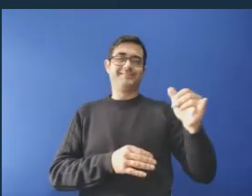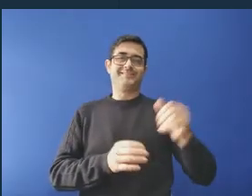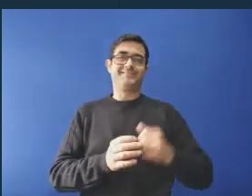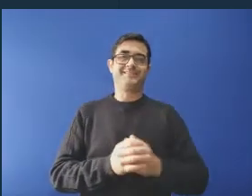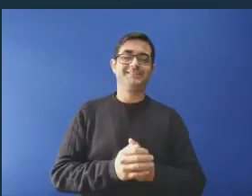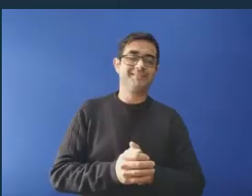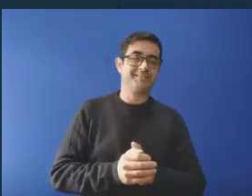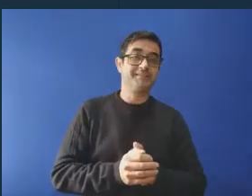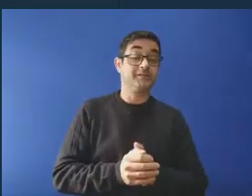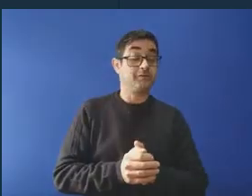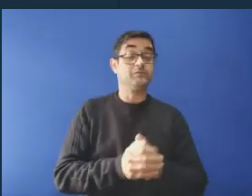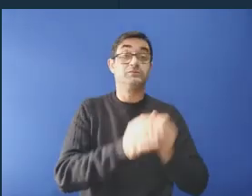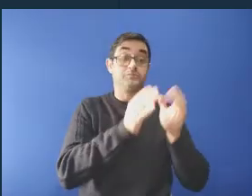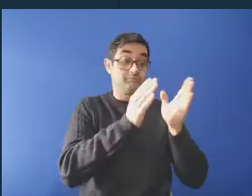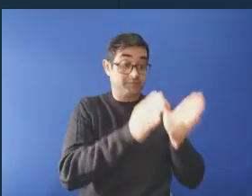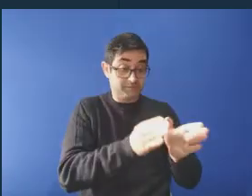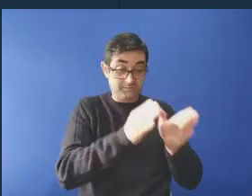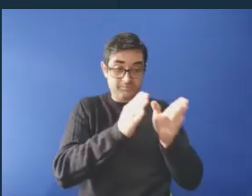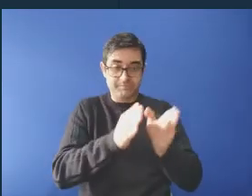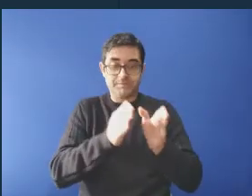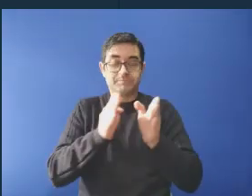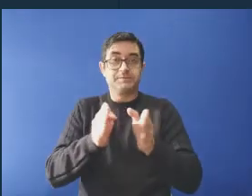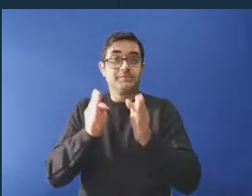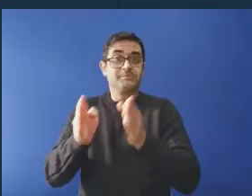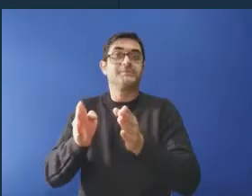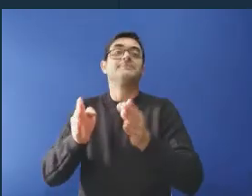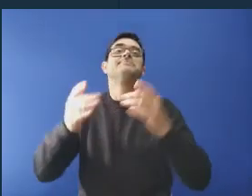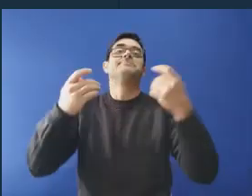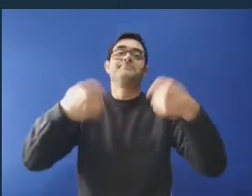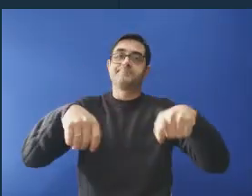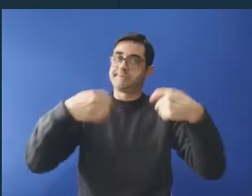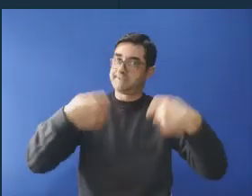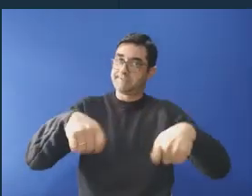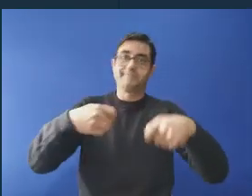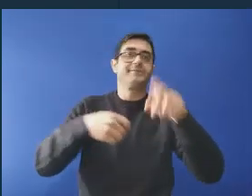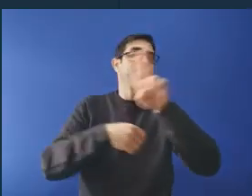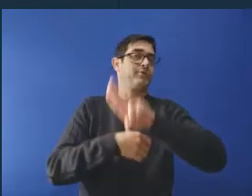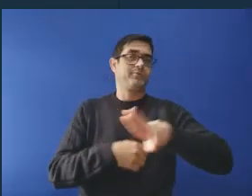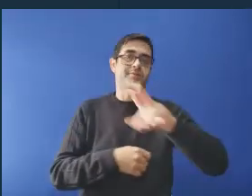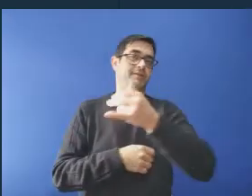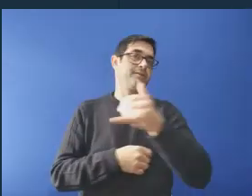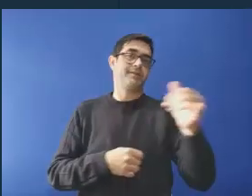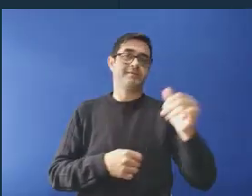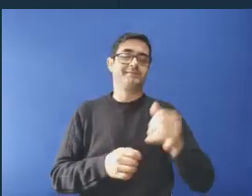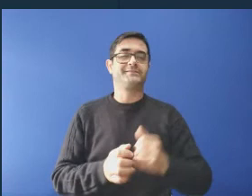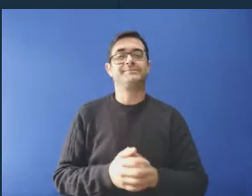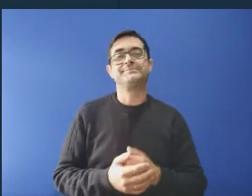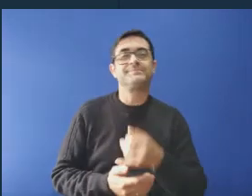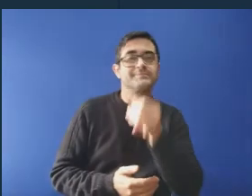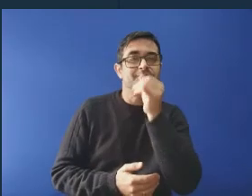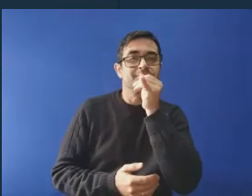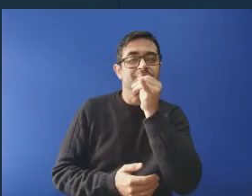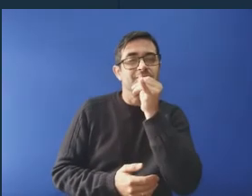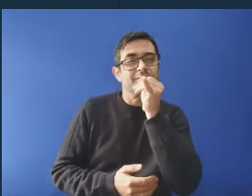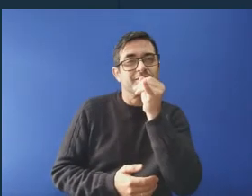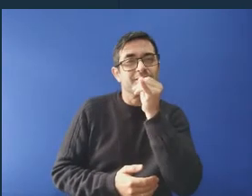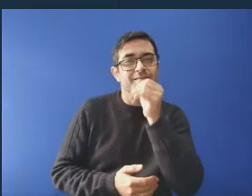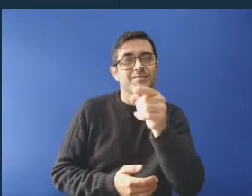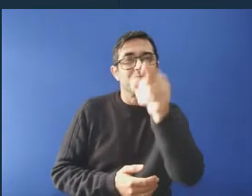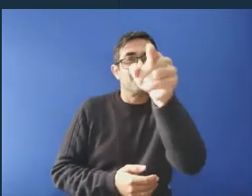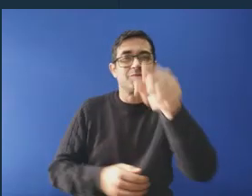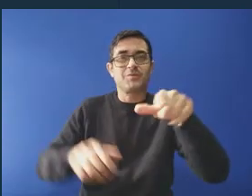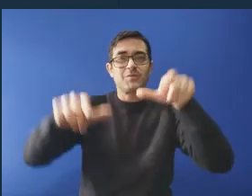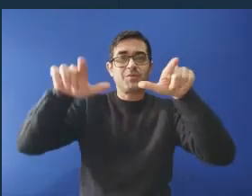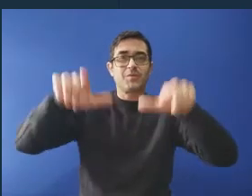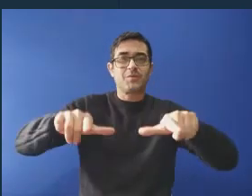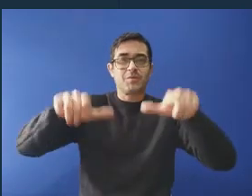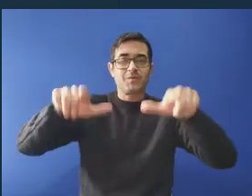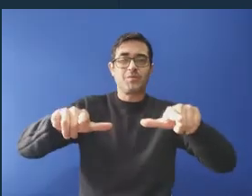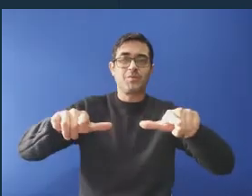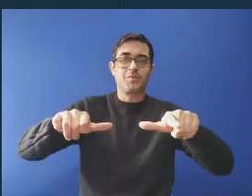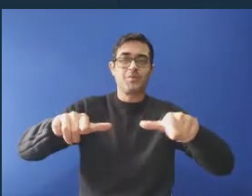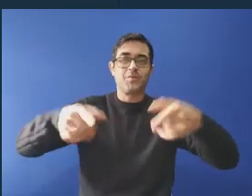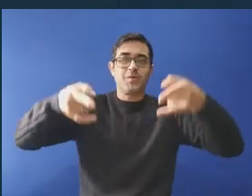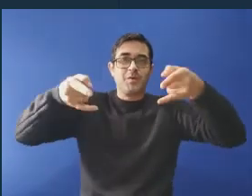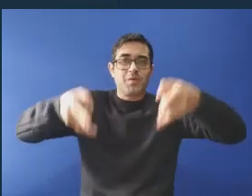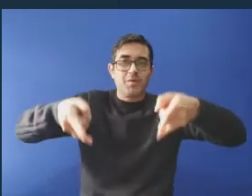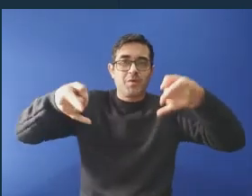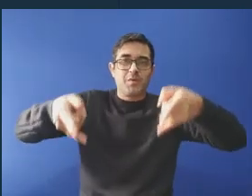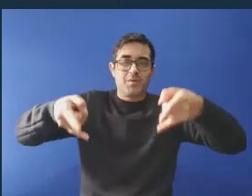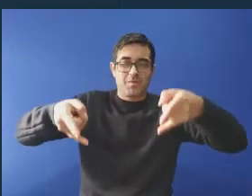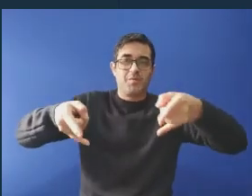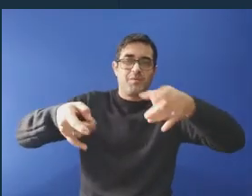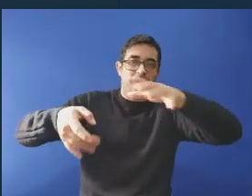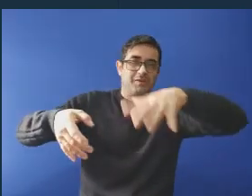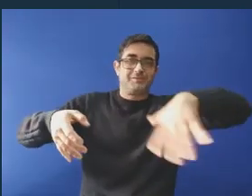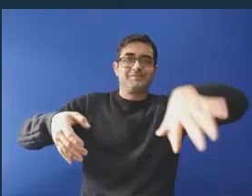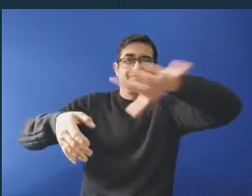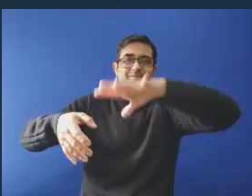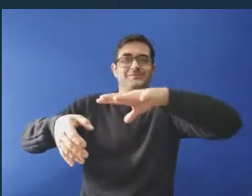sistema sem consumo de energia. Um exemplo claro é o quarto de vocês. O quarto de vocês tem uma tendência a se bagunçar sozinho, né?